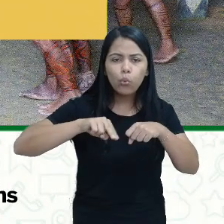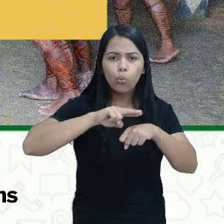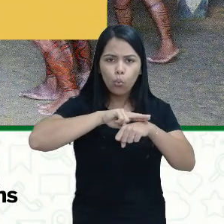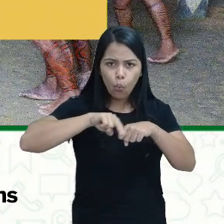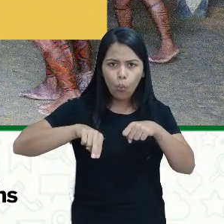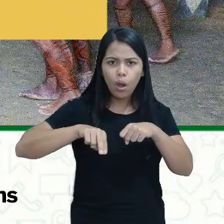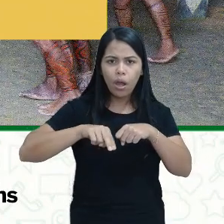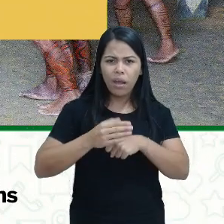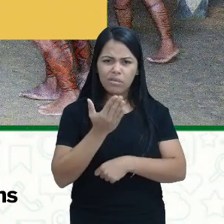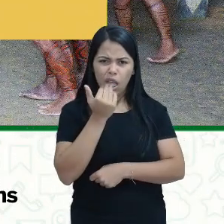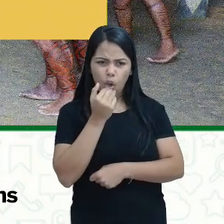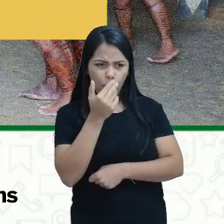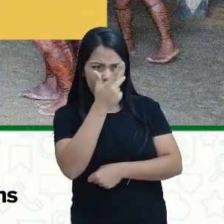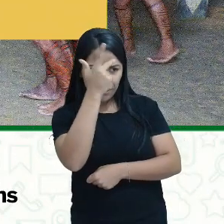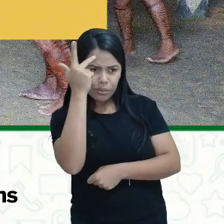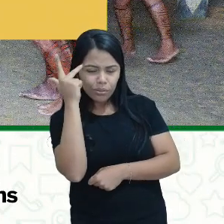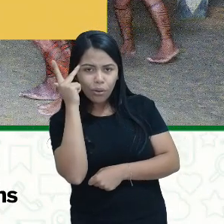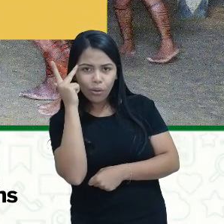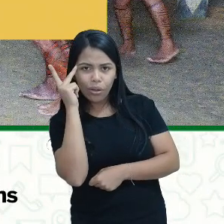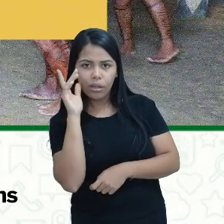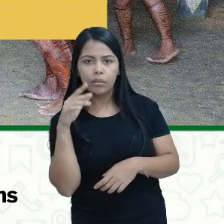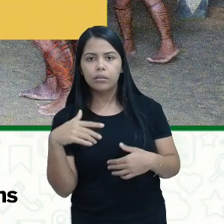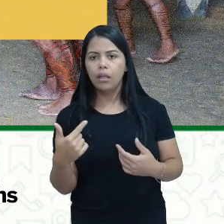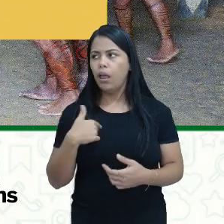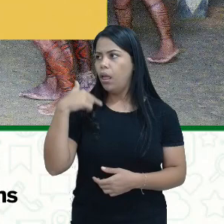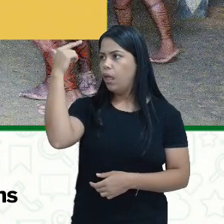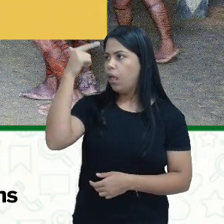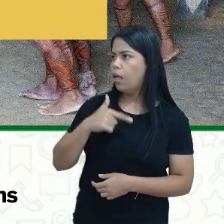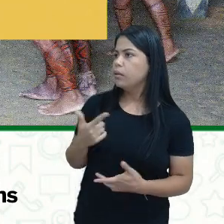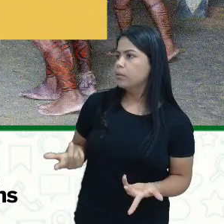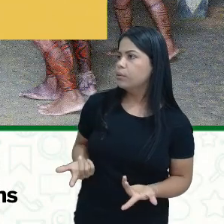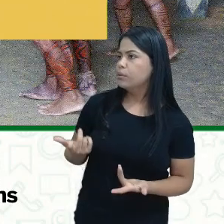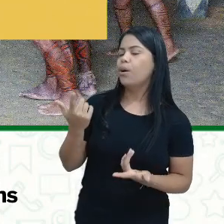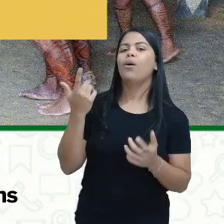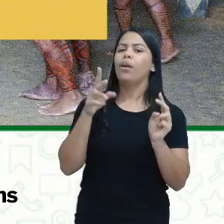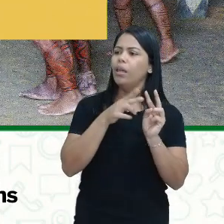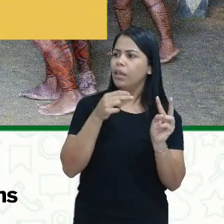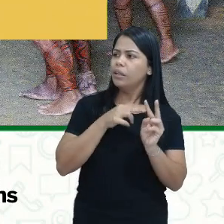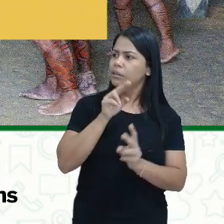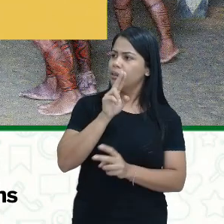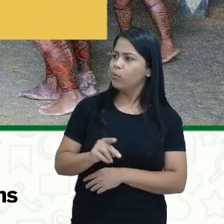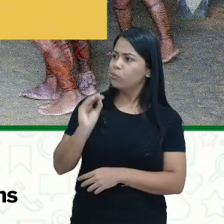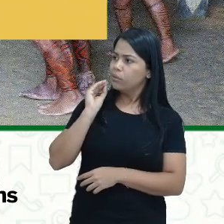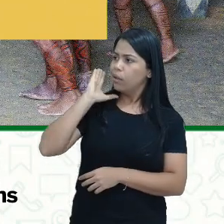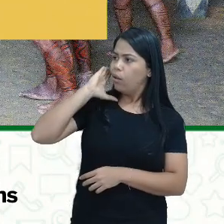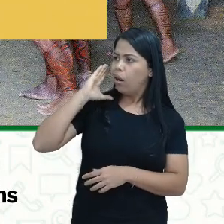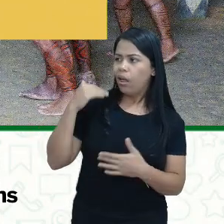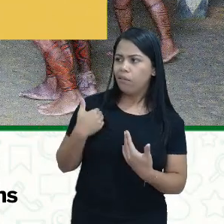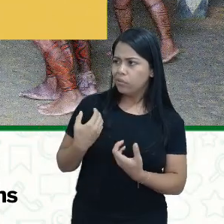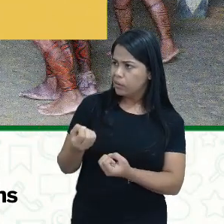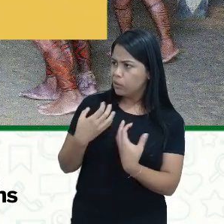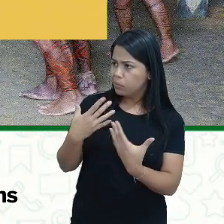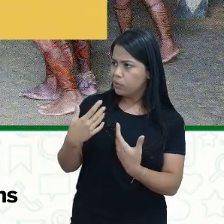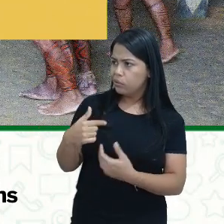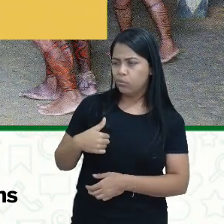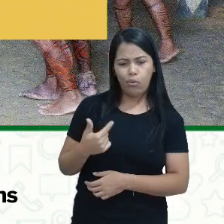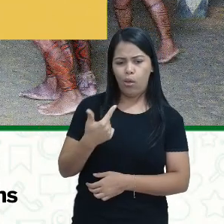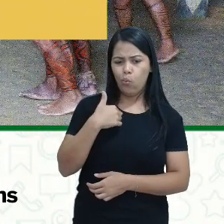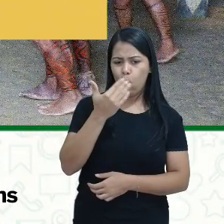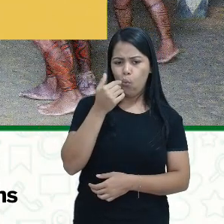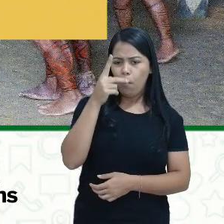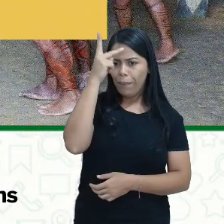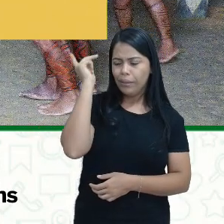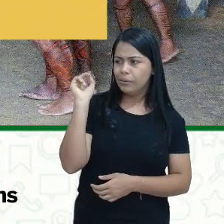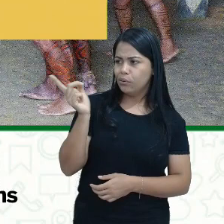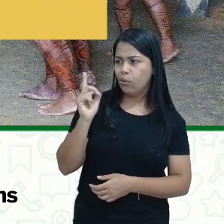Aí eu disse, sou índia, uso celular. Você não me ensinou? Não como gente, mas se